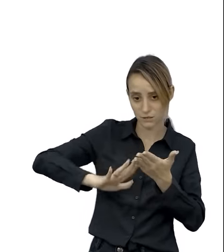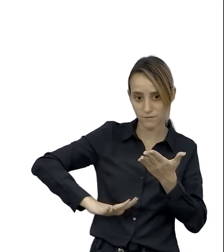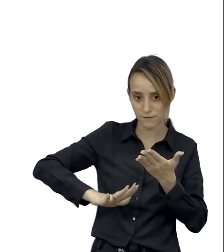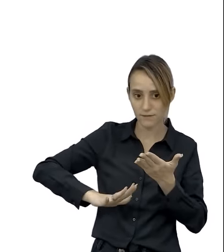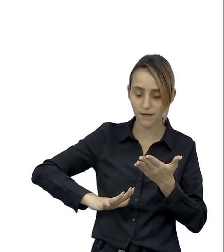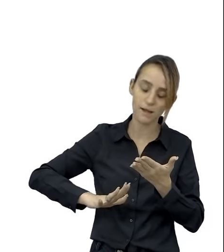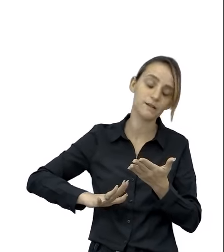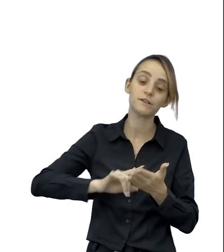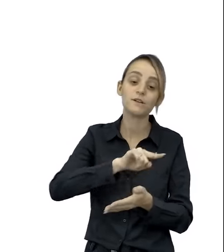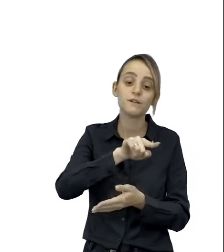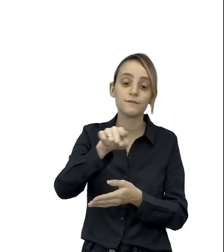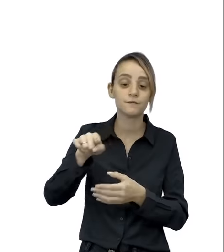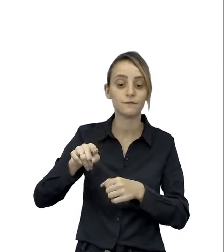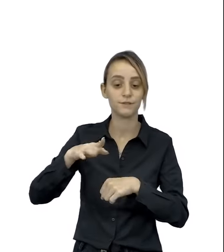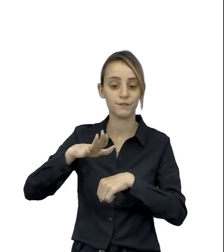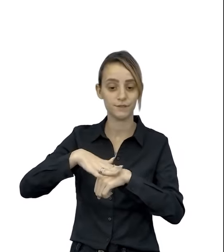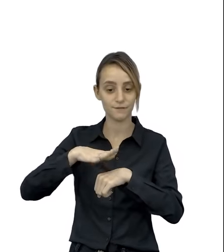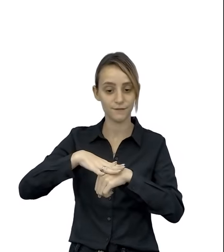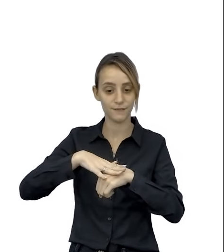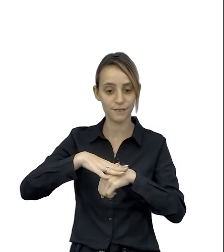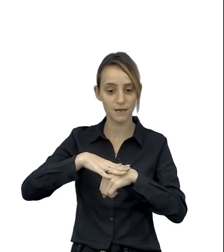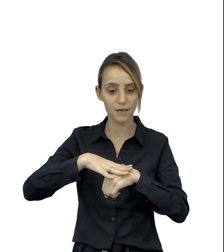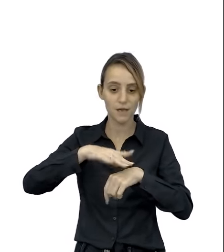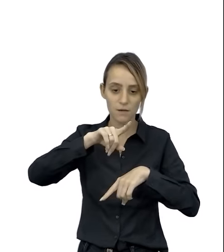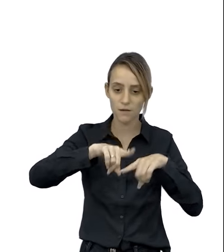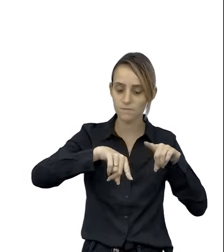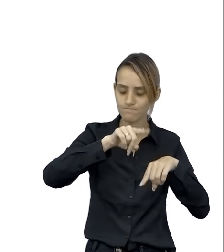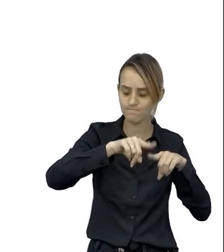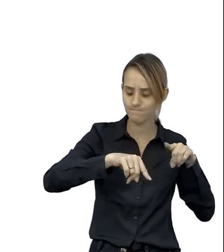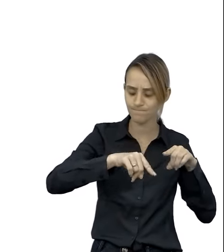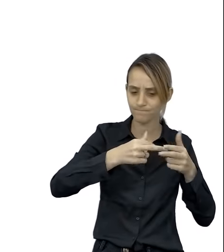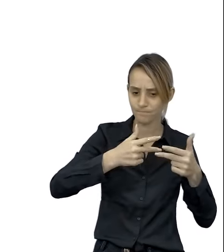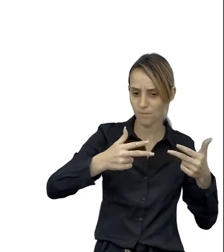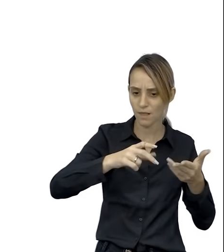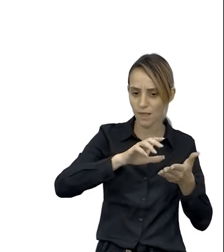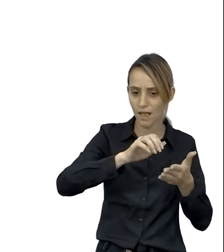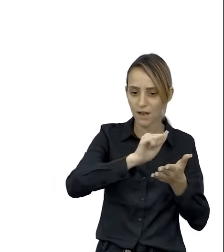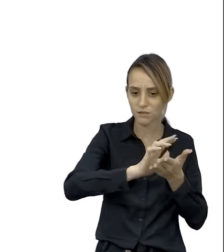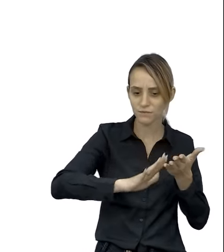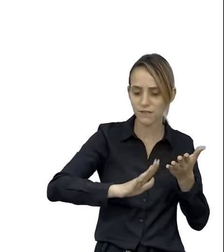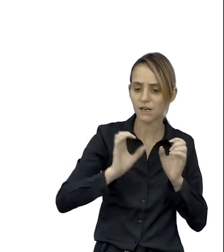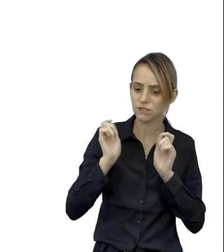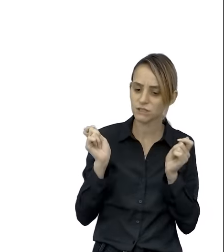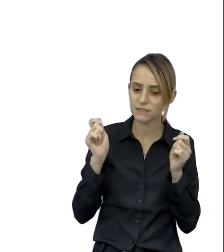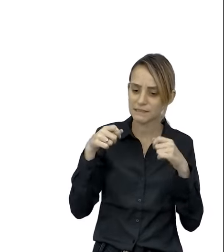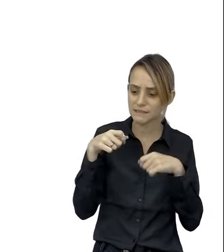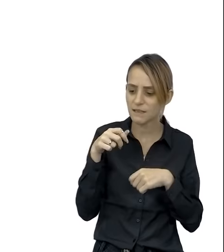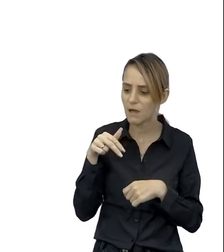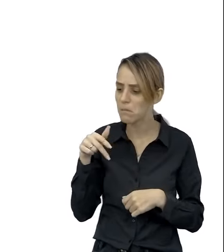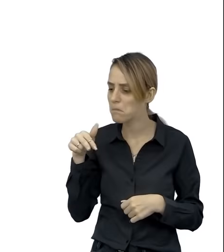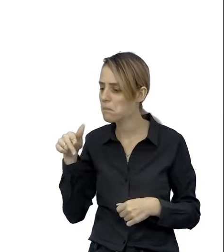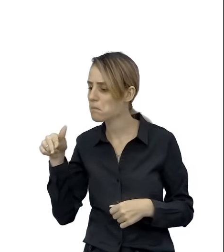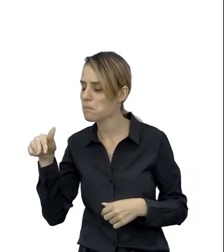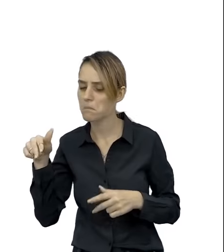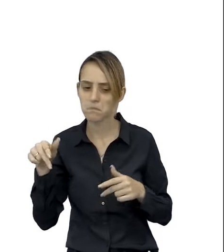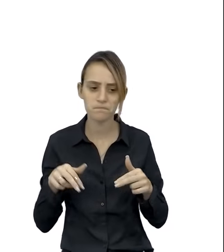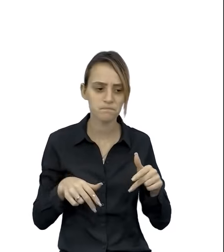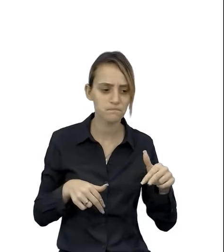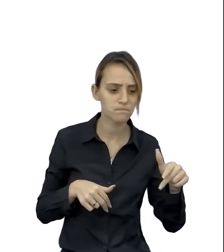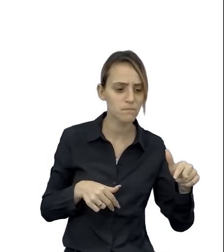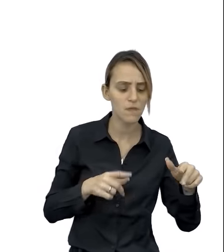vocês forem para o material Aprender Sempre, que vocês circulem pela classe e observem quais os tipos